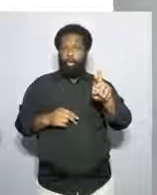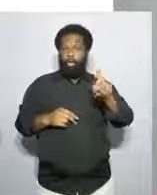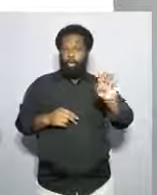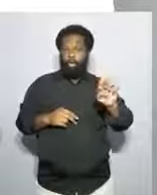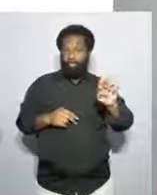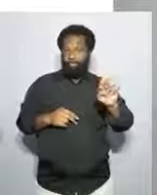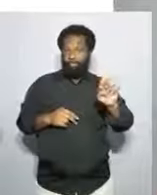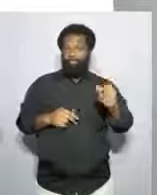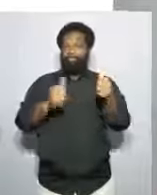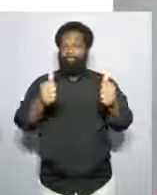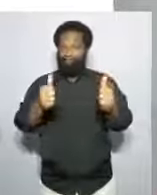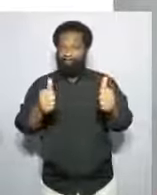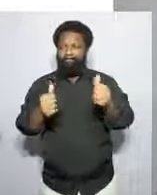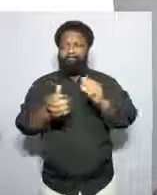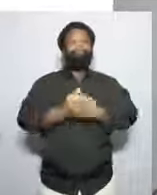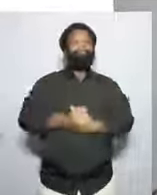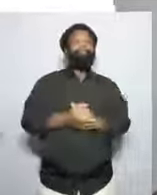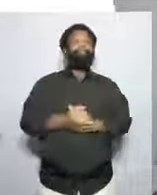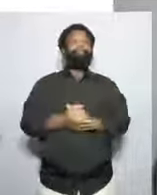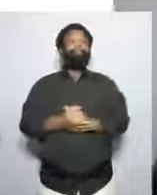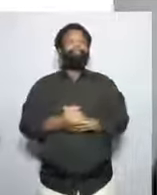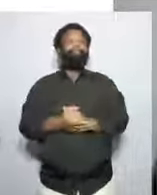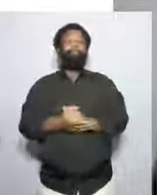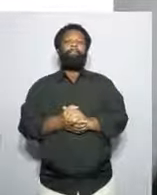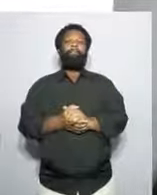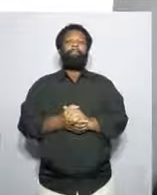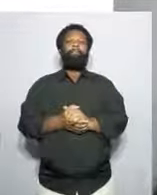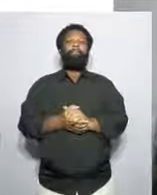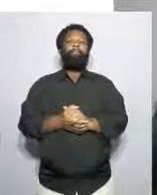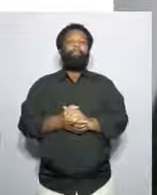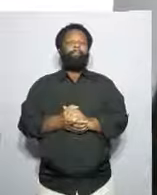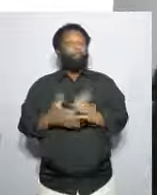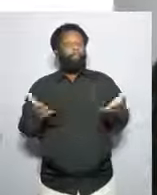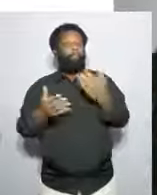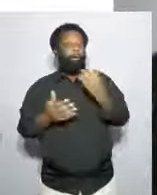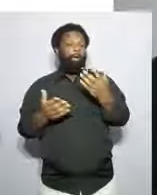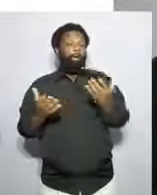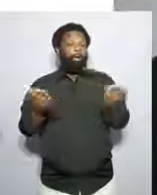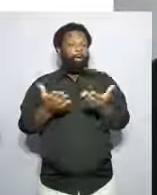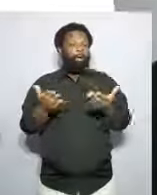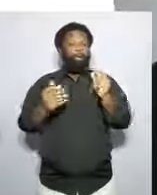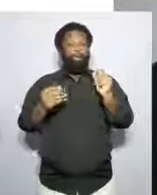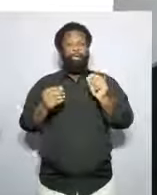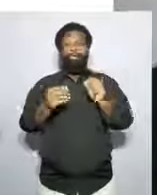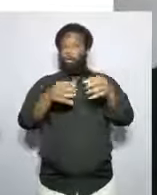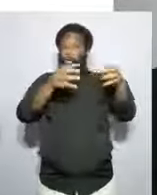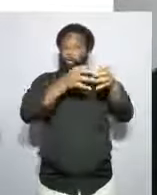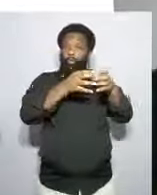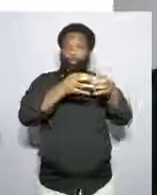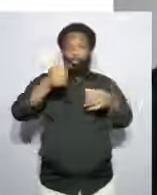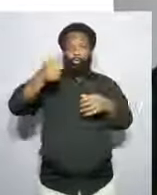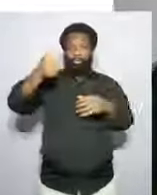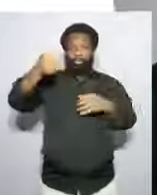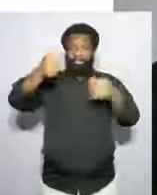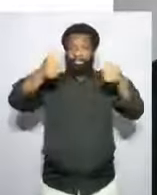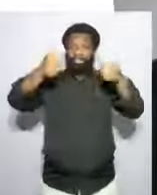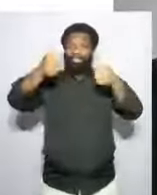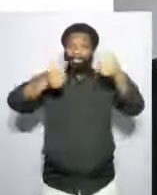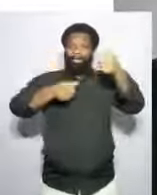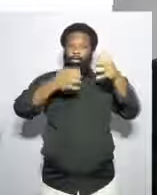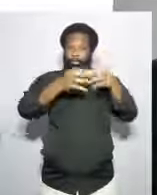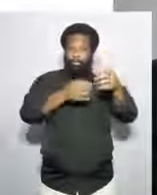nobres. Tudo bem, pessoal? Beleza. Bom, do grupo 3 até o grupo